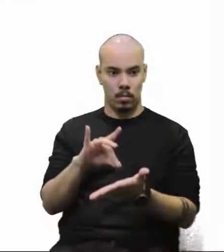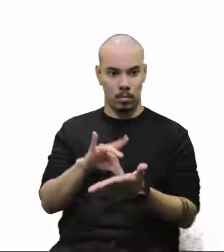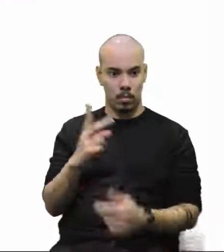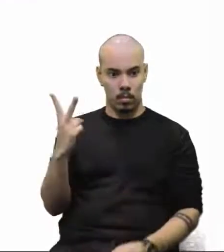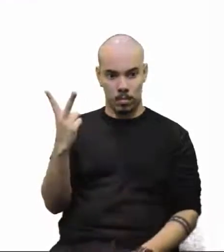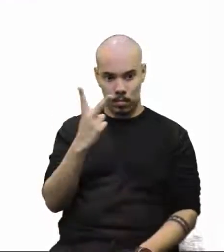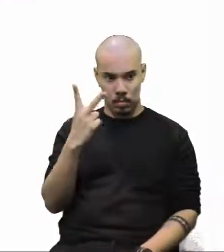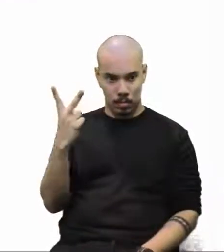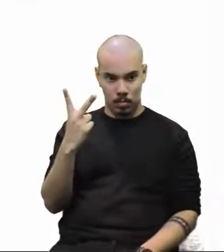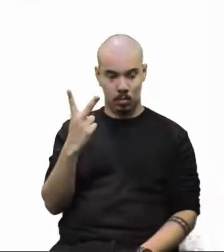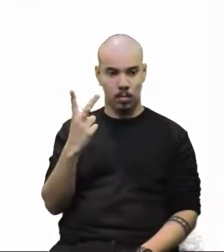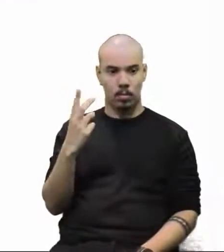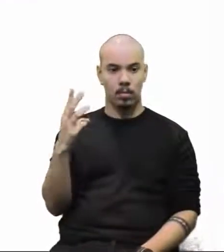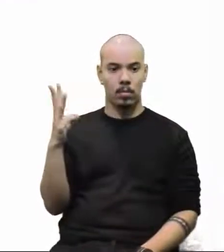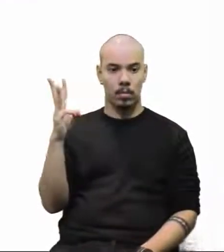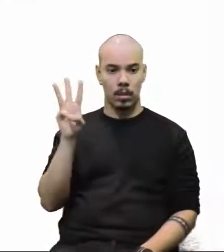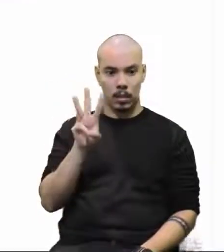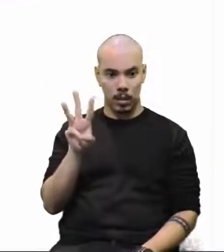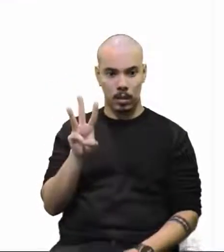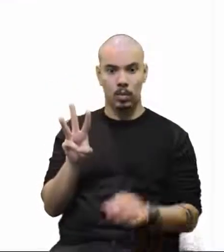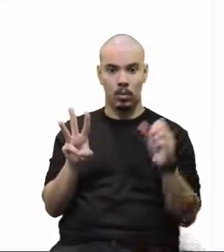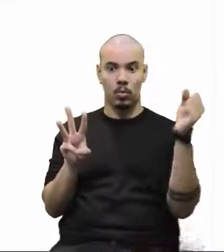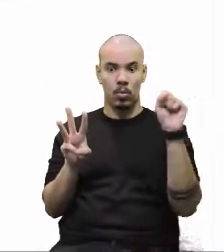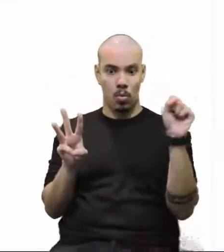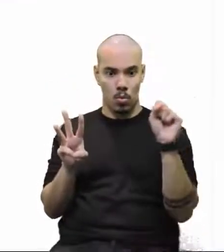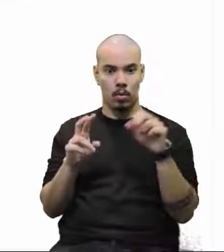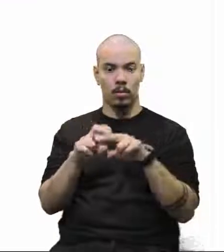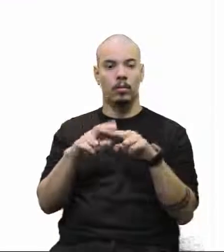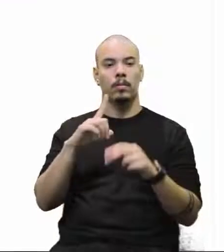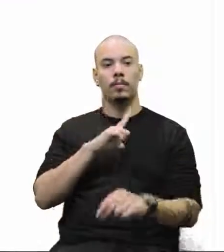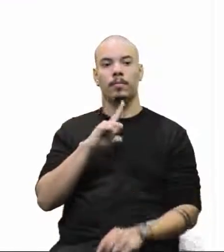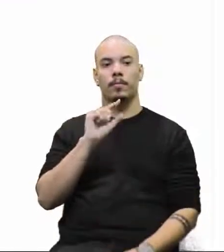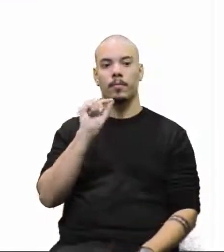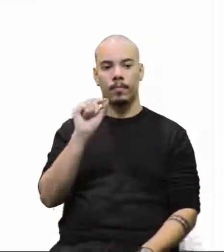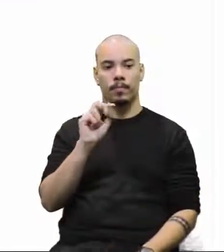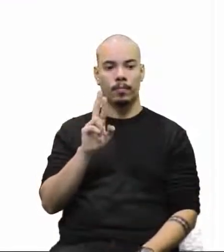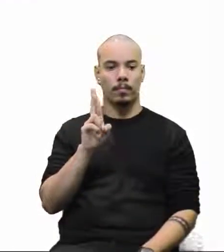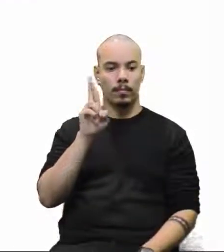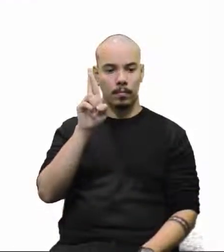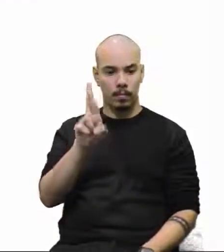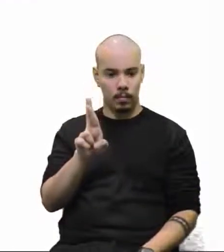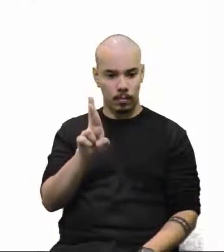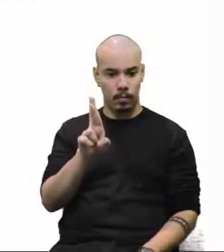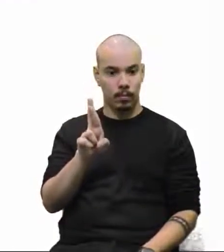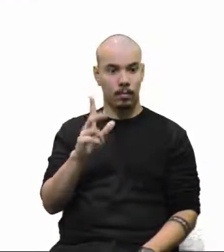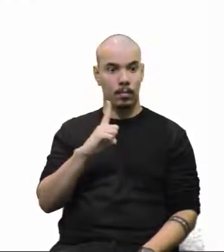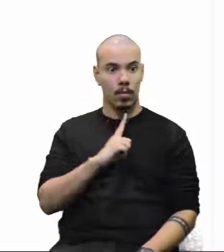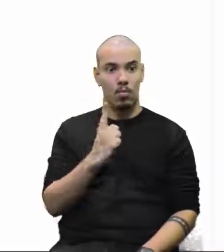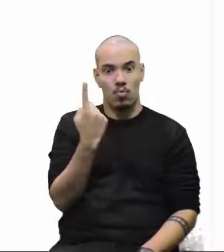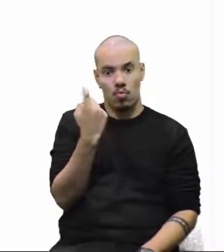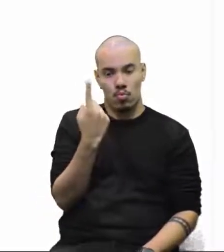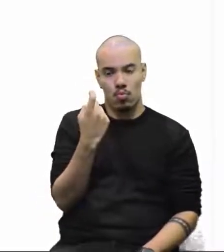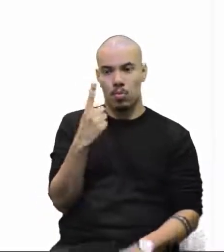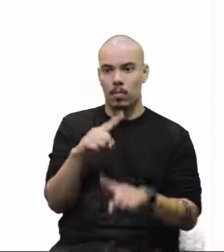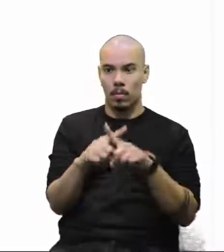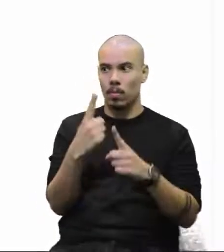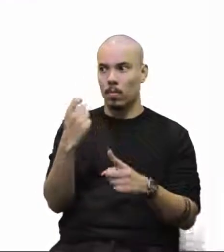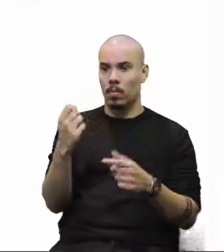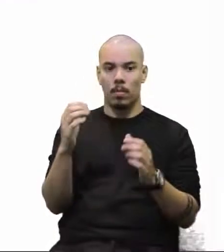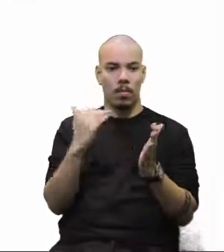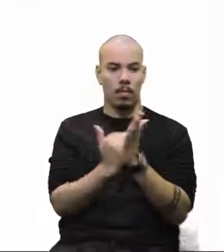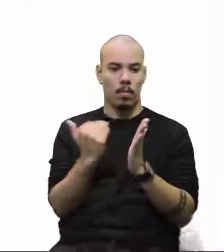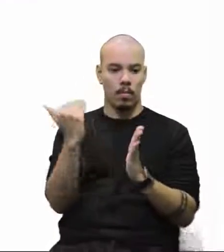aqui, na realidade, são 3 e 8. Então, eu vou ter o quê? Eu vou ter valores de 1, só que 1 aumentou